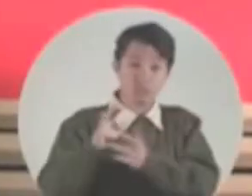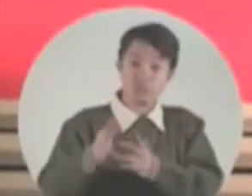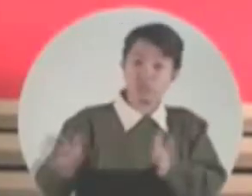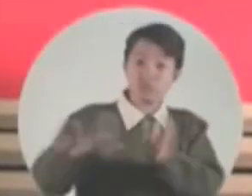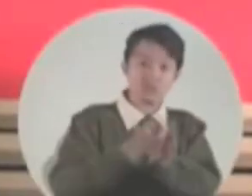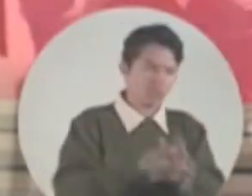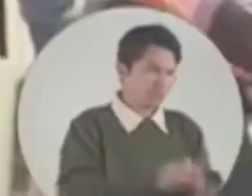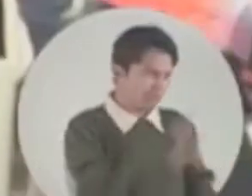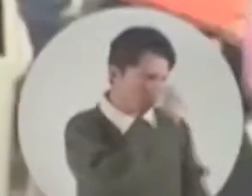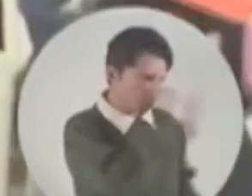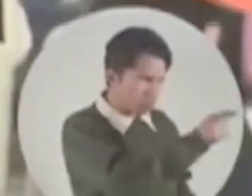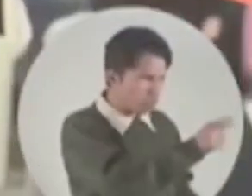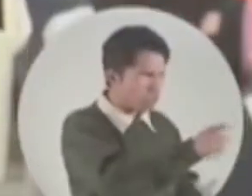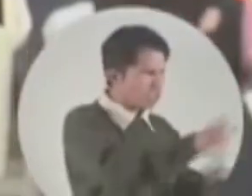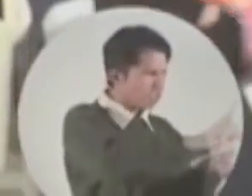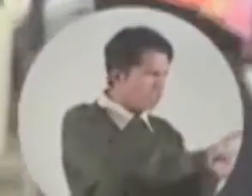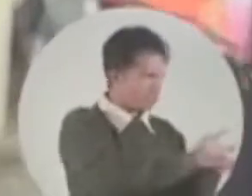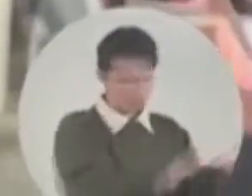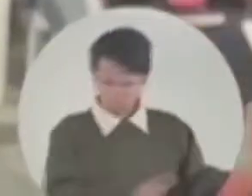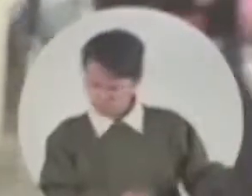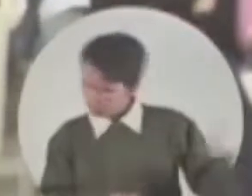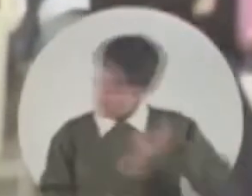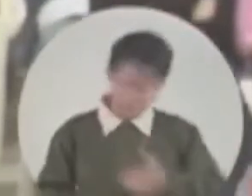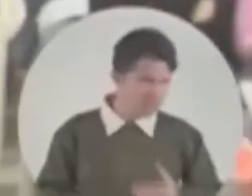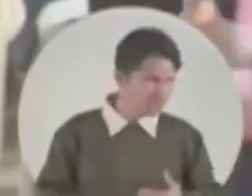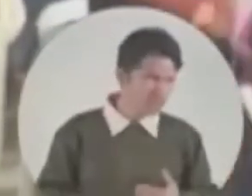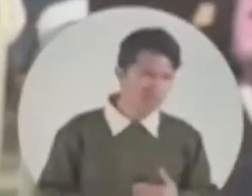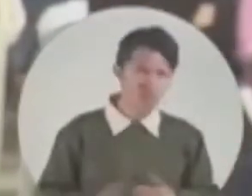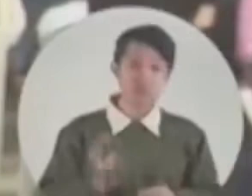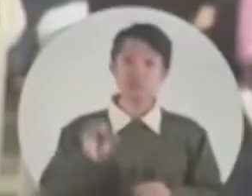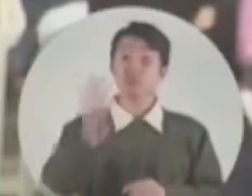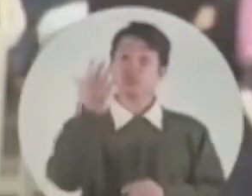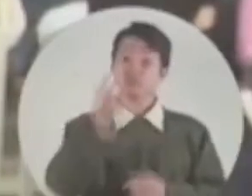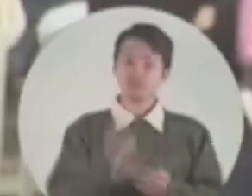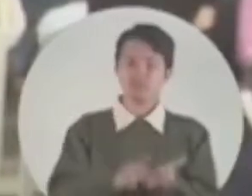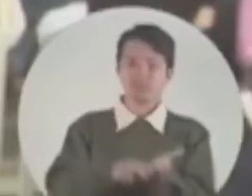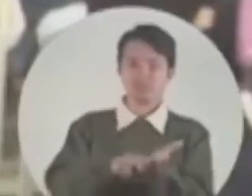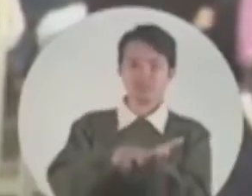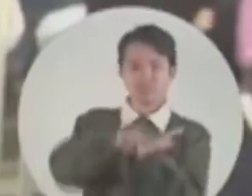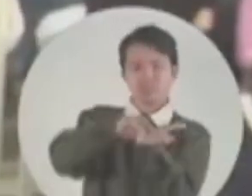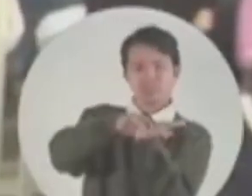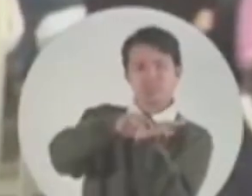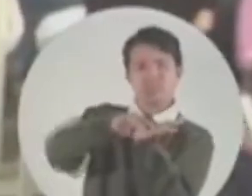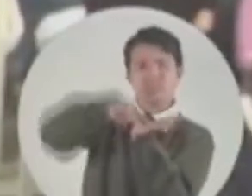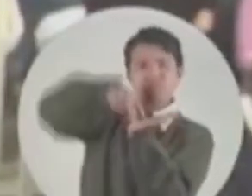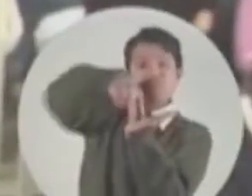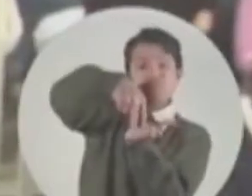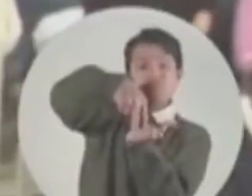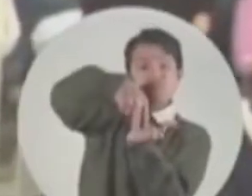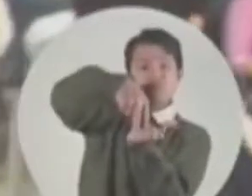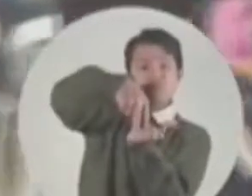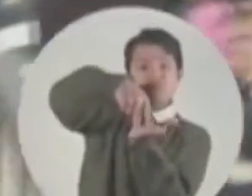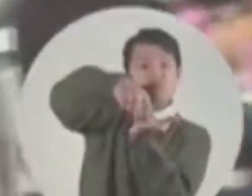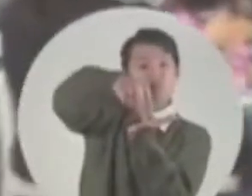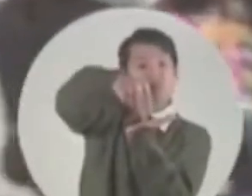Jesus chegou, mandou tirar a pedra do túmulo e mandou: Lázaro, vem para fora. E ele ressuscitou dos